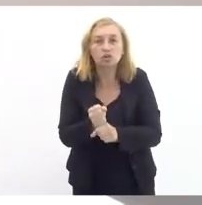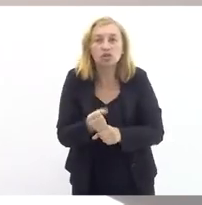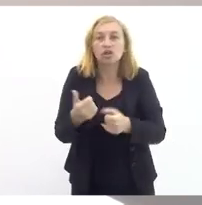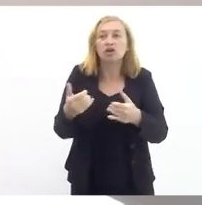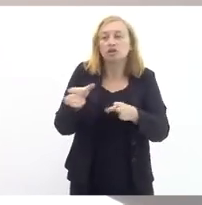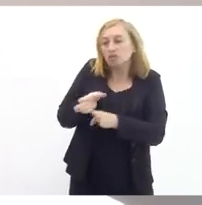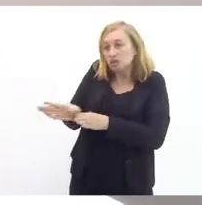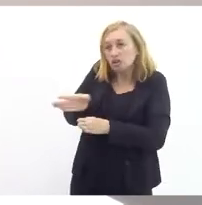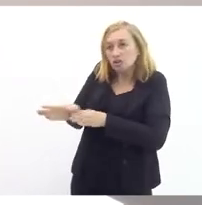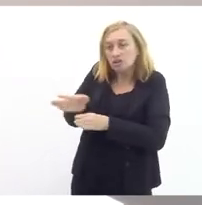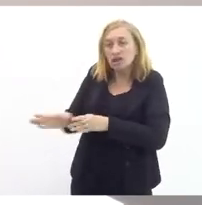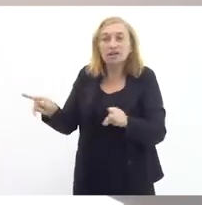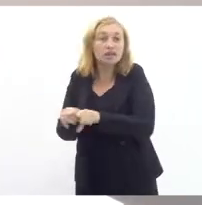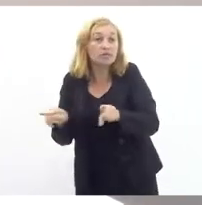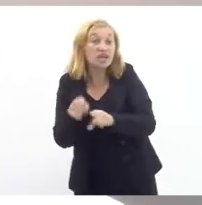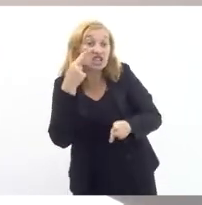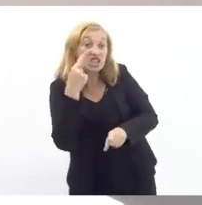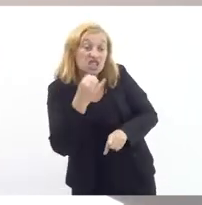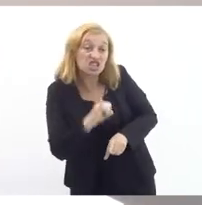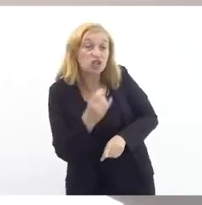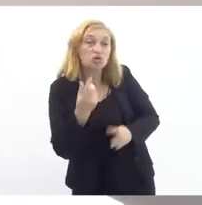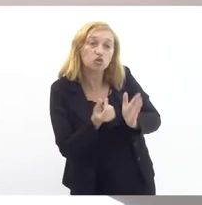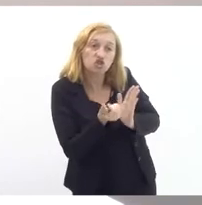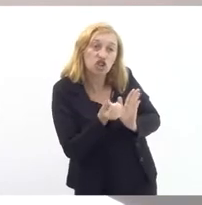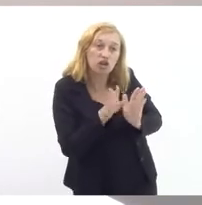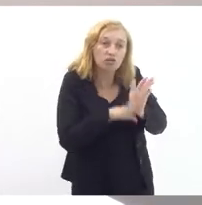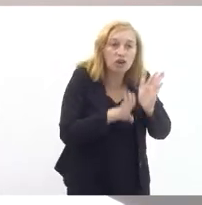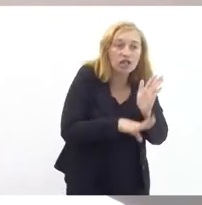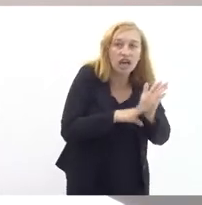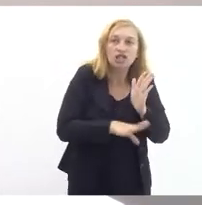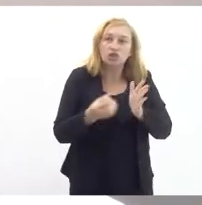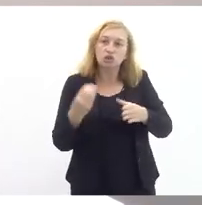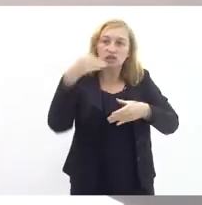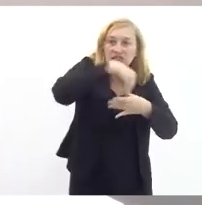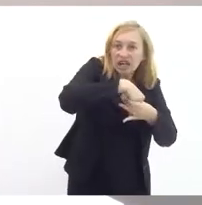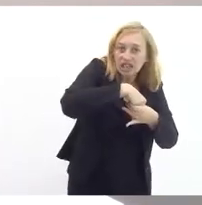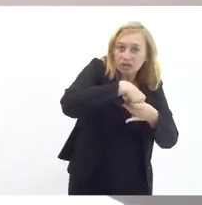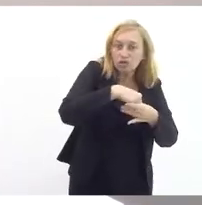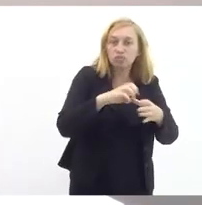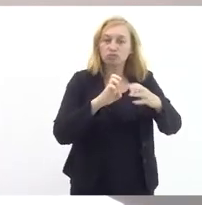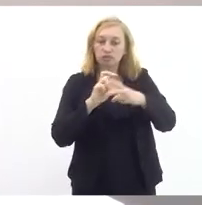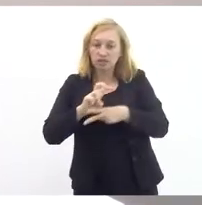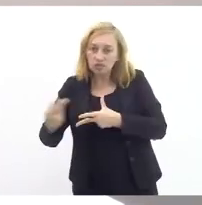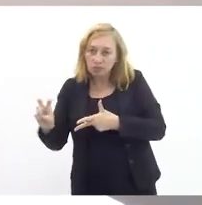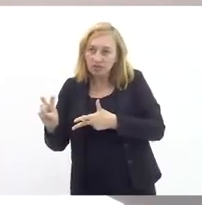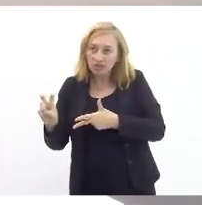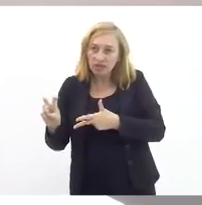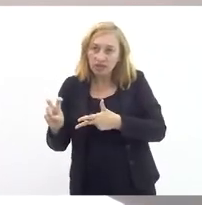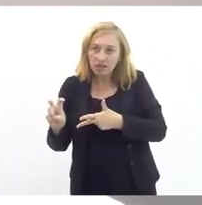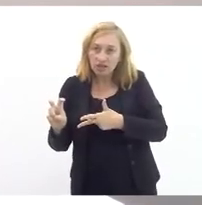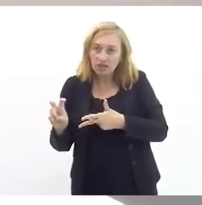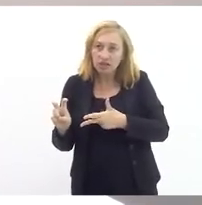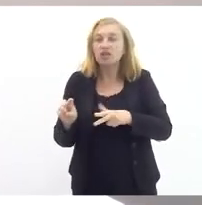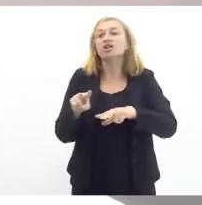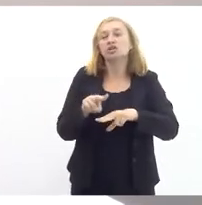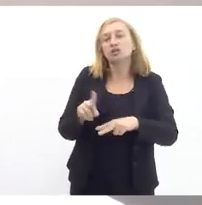auxilie para saber se esse dinheiro que foi gasto realmente foi gasto dentro da Supervia, dentro dos